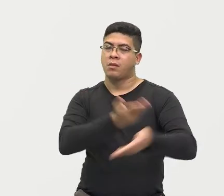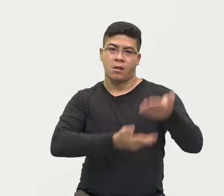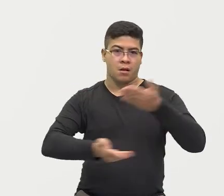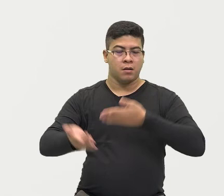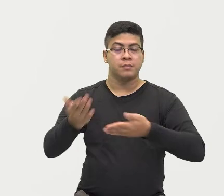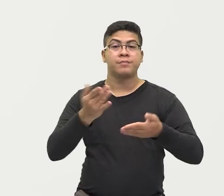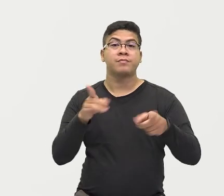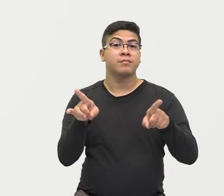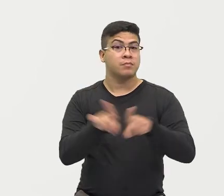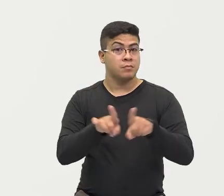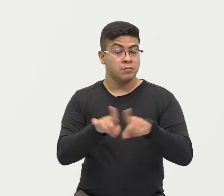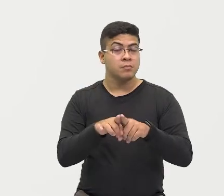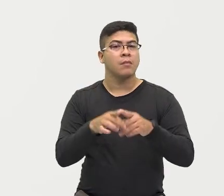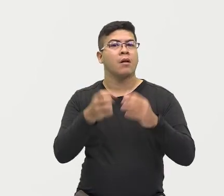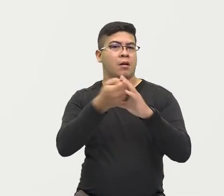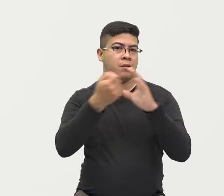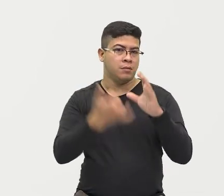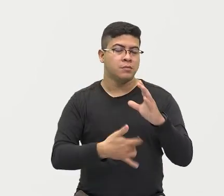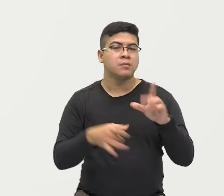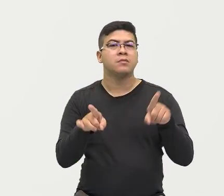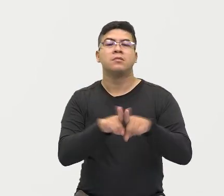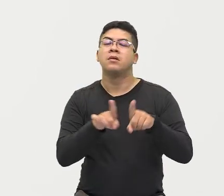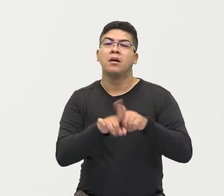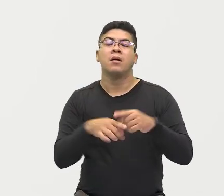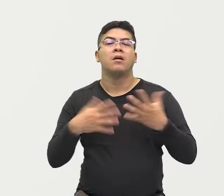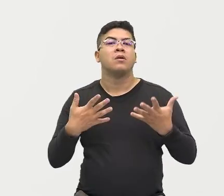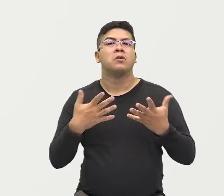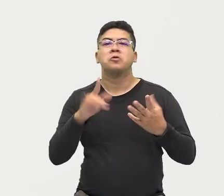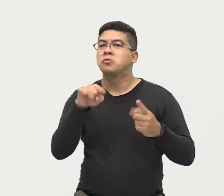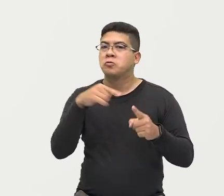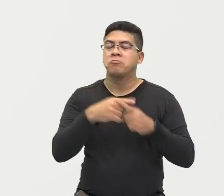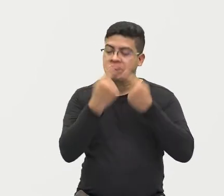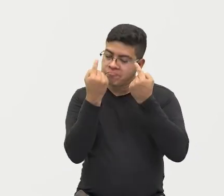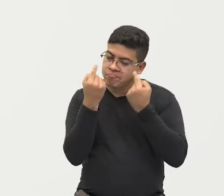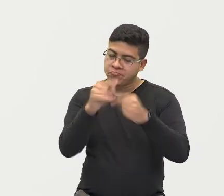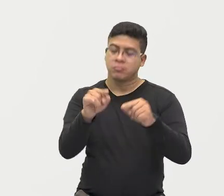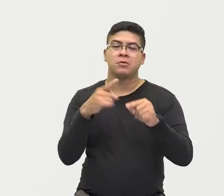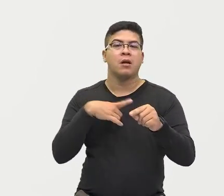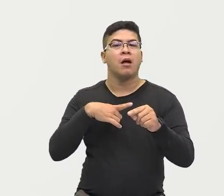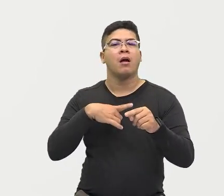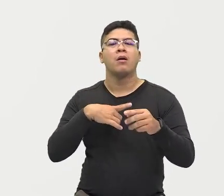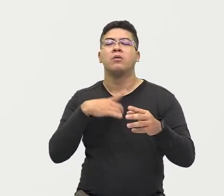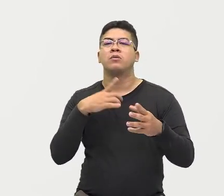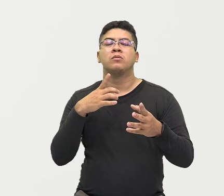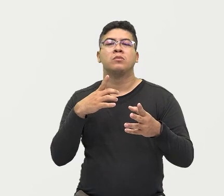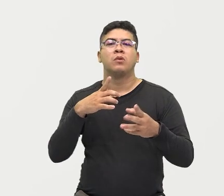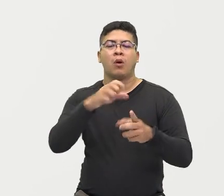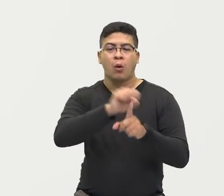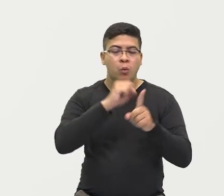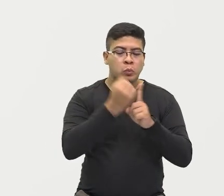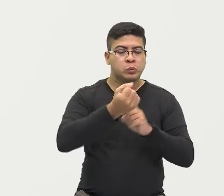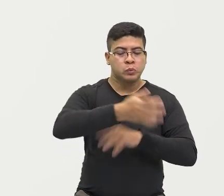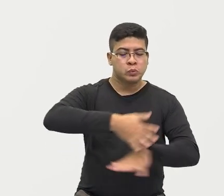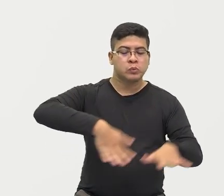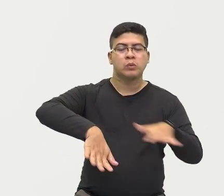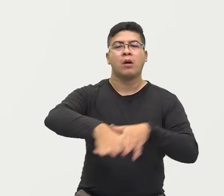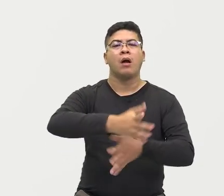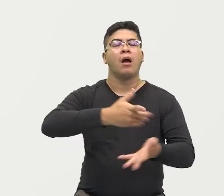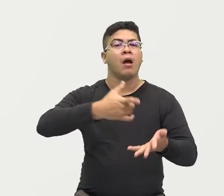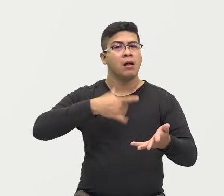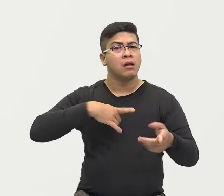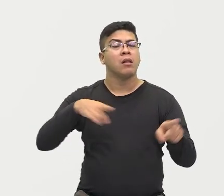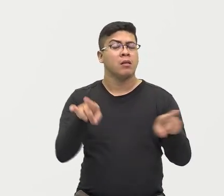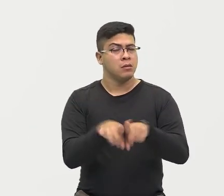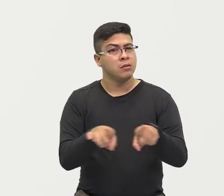também essa característica dele. Ele vai fazer também críticas ali ao realismo social, né? Ele tem nessa obra dele críticas ao